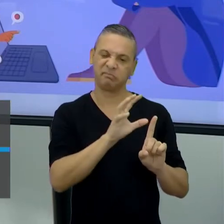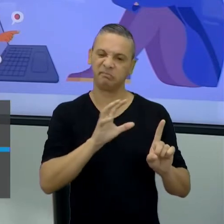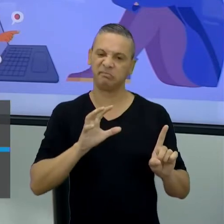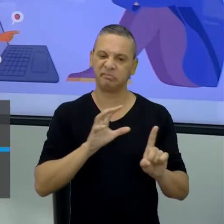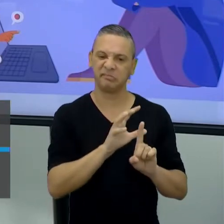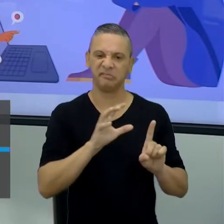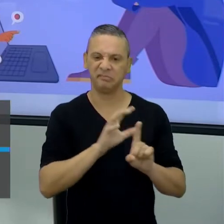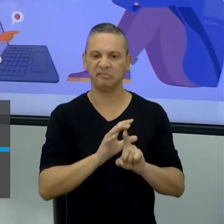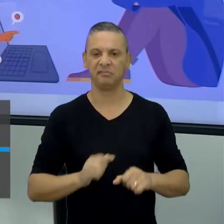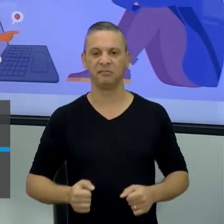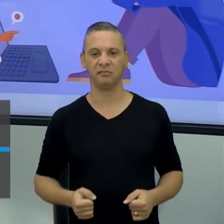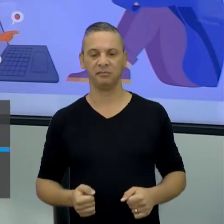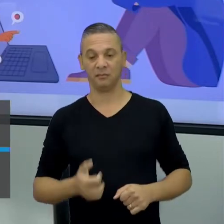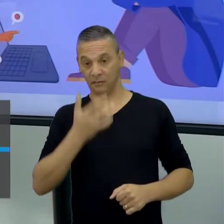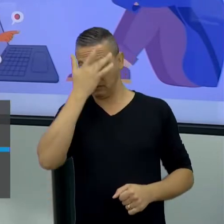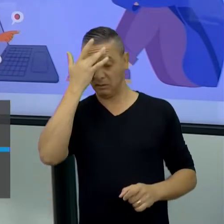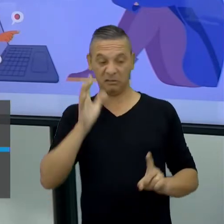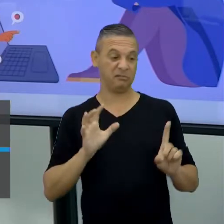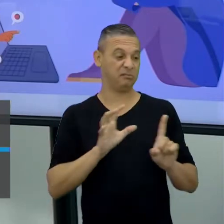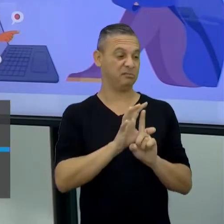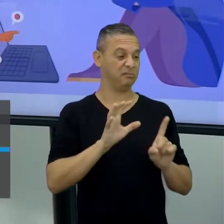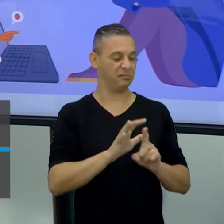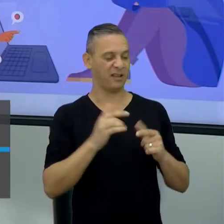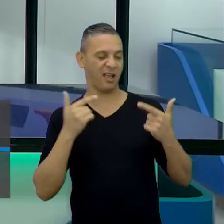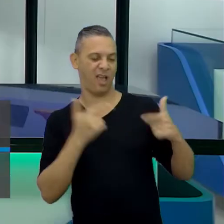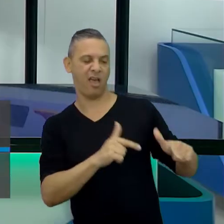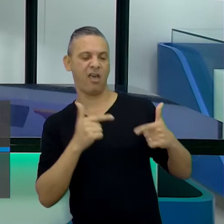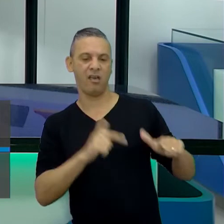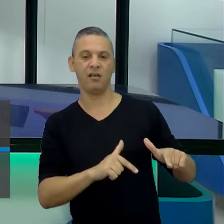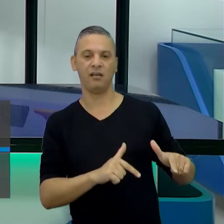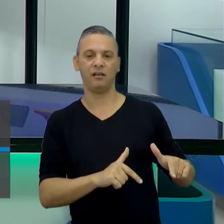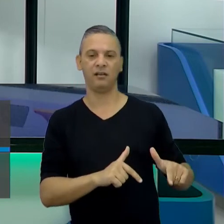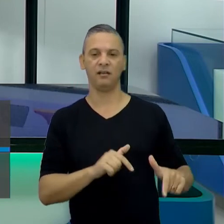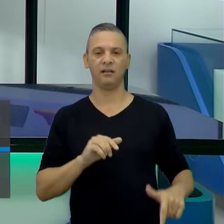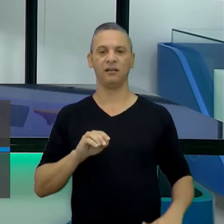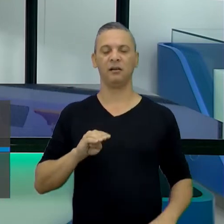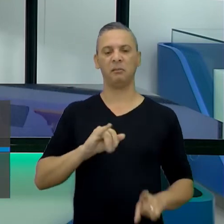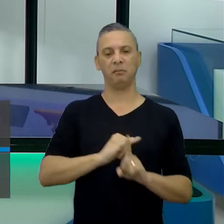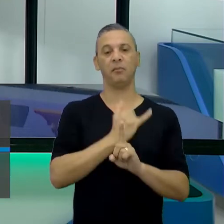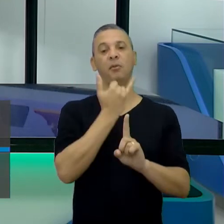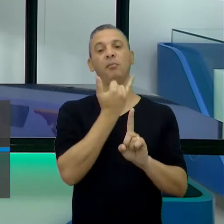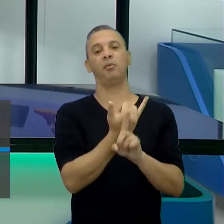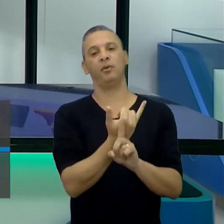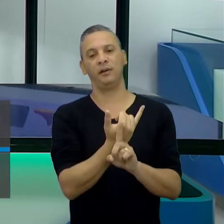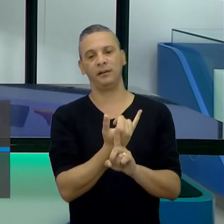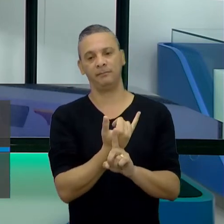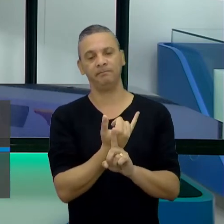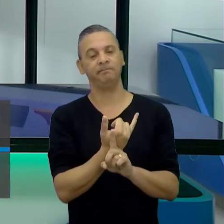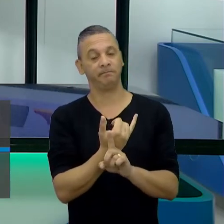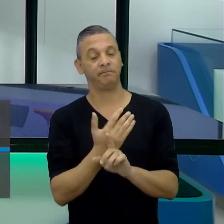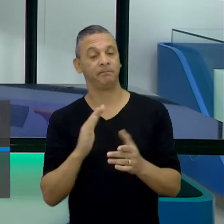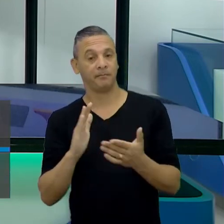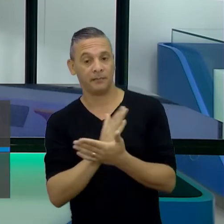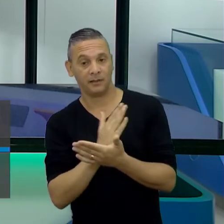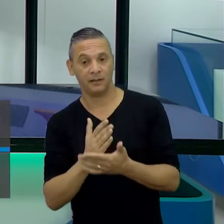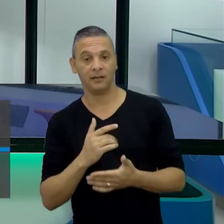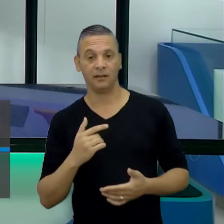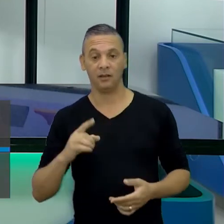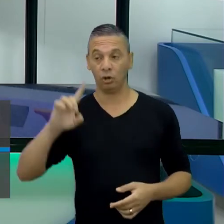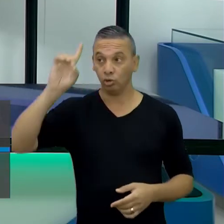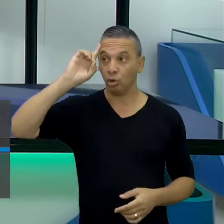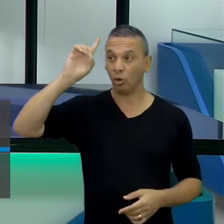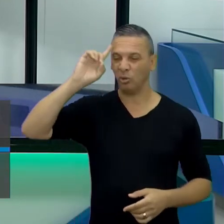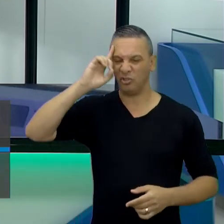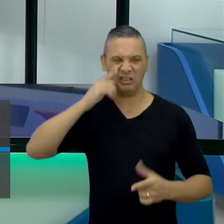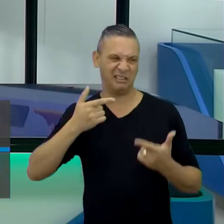Tipo, se eu chego para você e zoo você hoje, é má educação, é grosseria, é estupidez, mas não é bullying ainda. Se você zoa todo dia. Todo